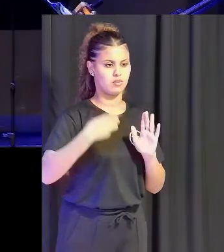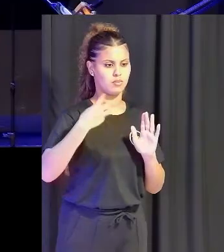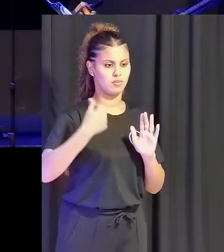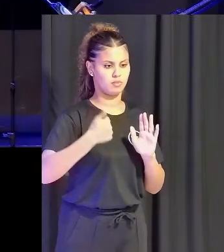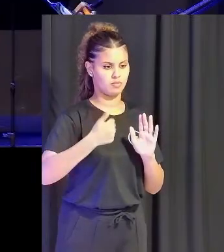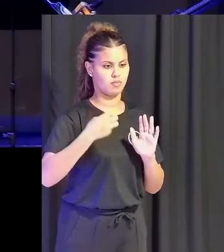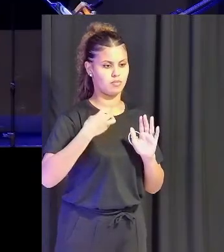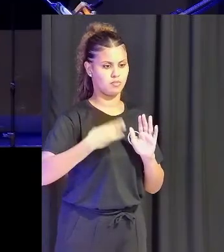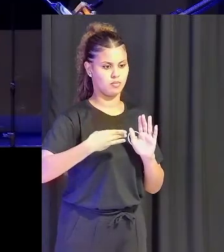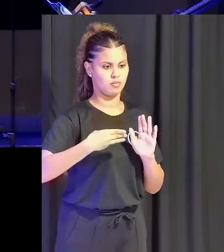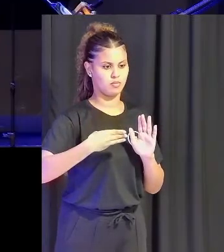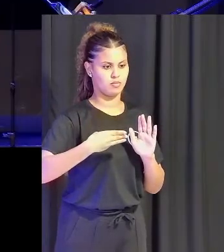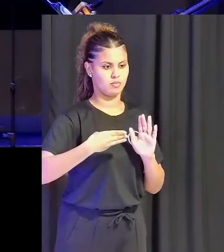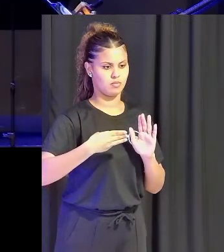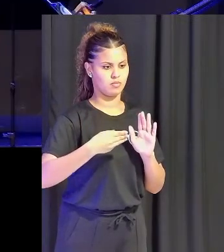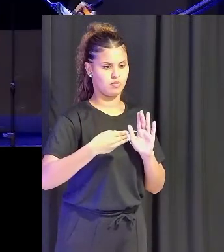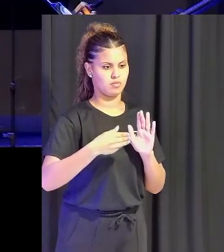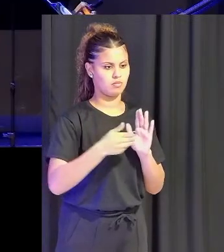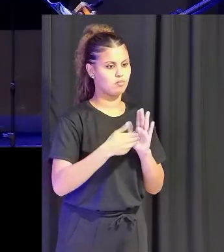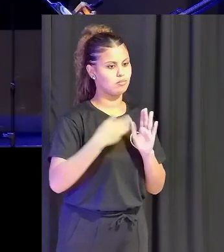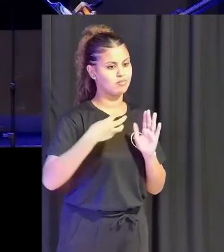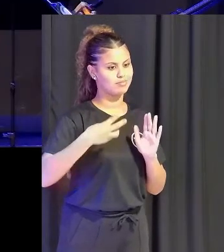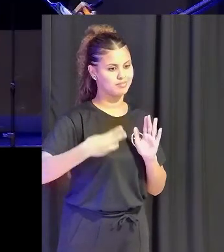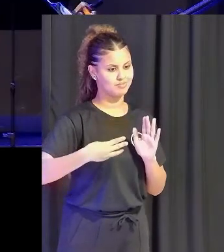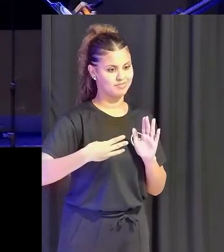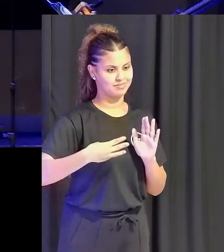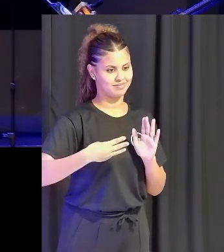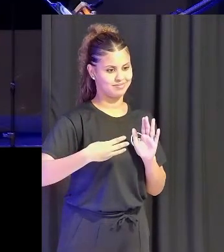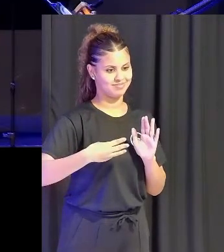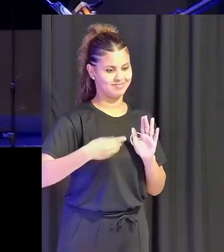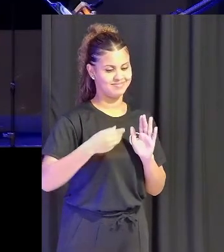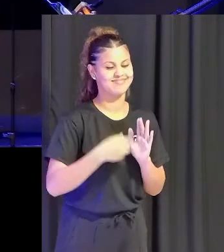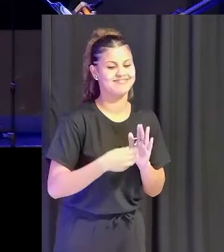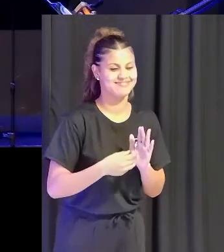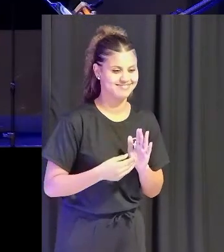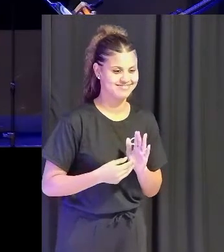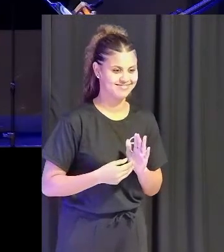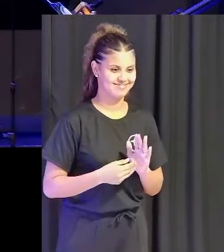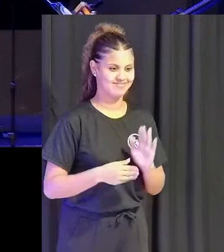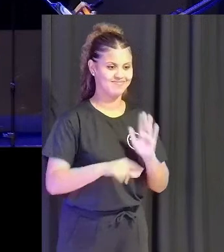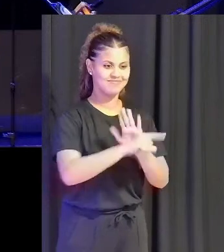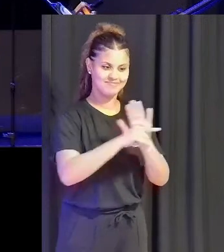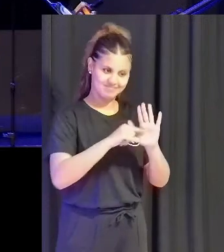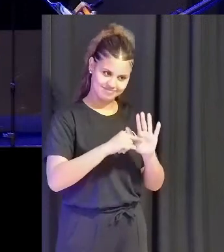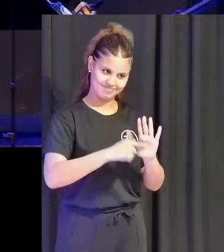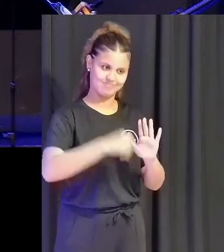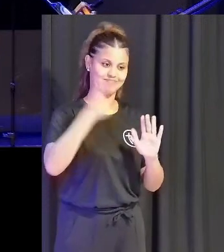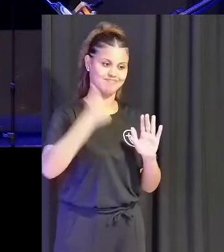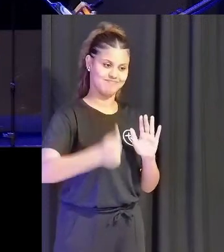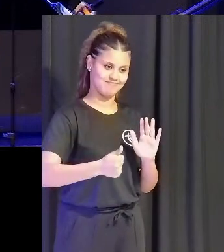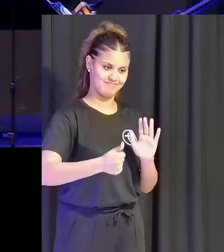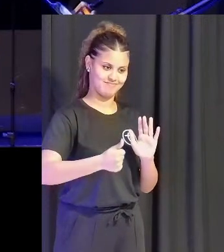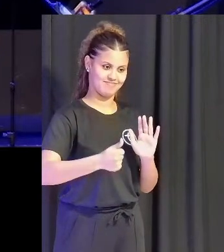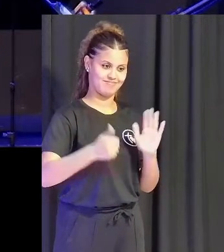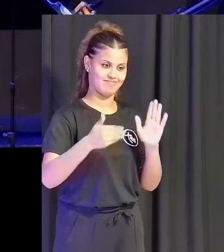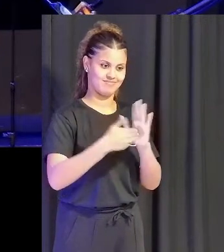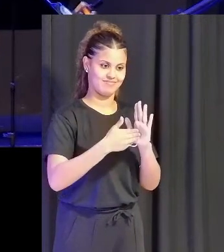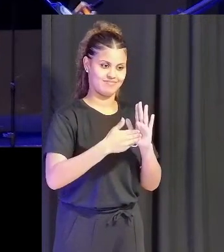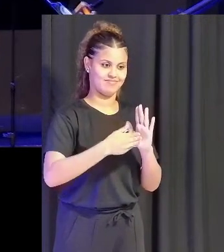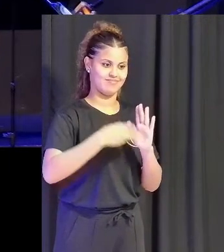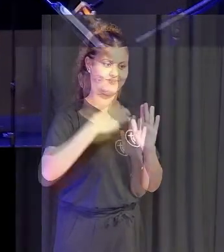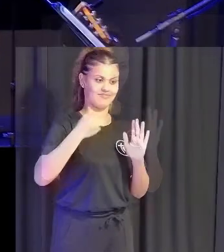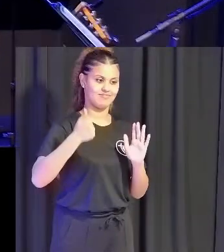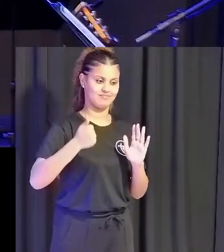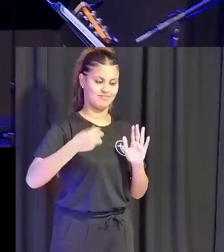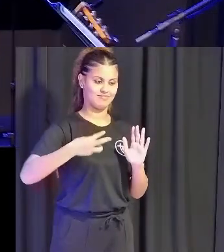E vamos poder aprender hoje a refletir sobre alguns conceitos importantes para as